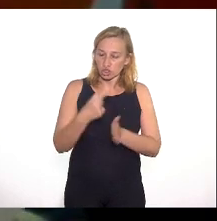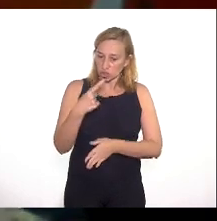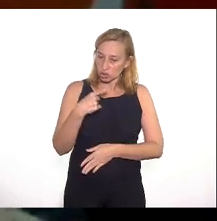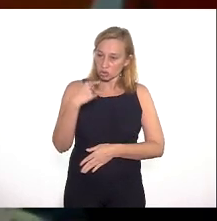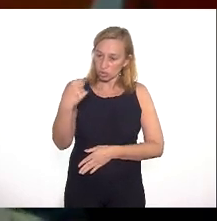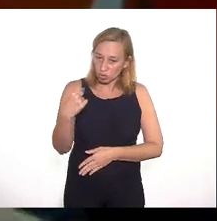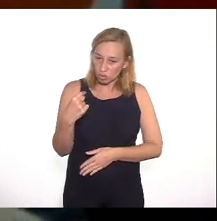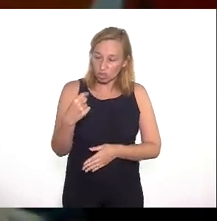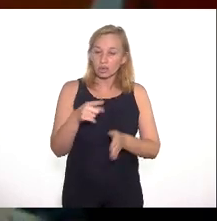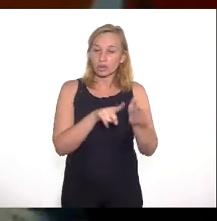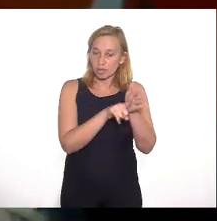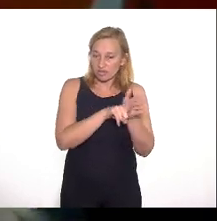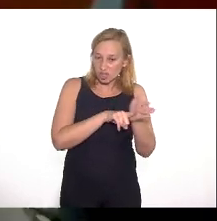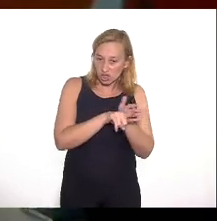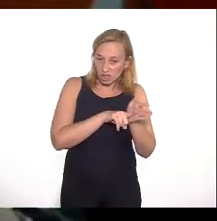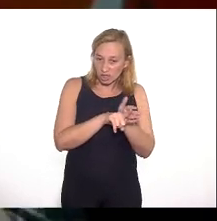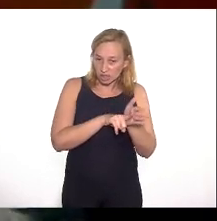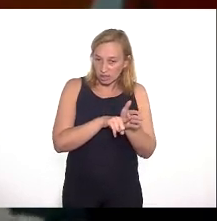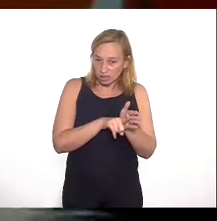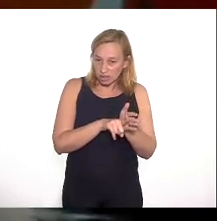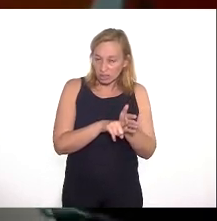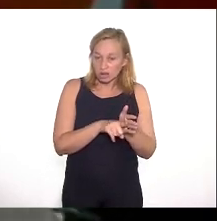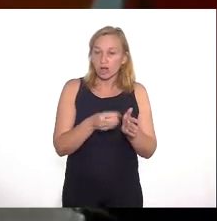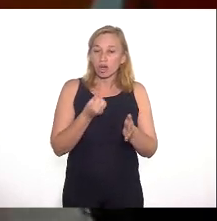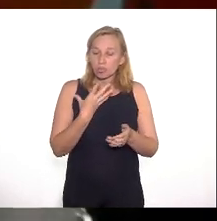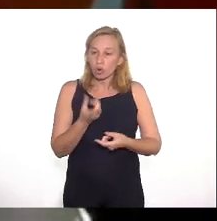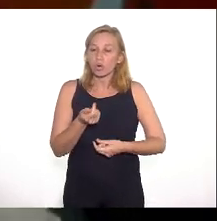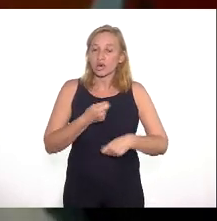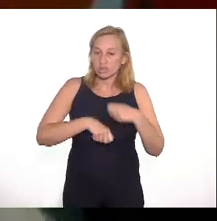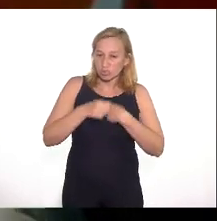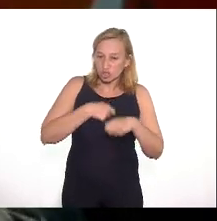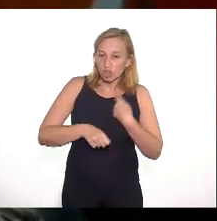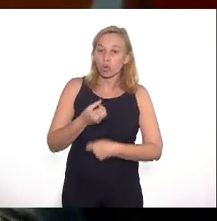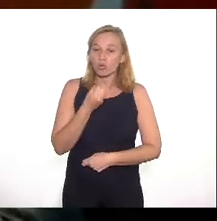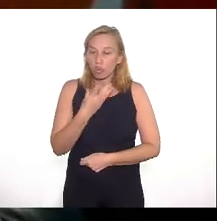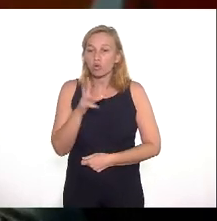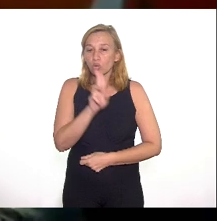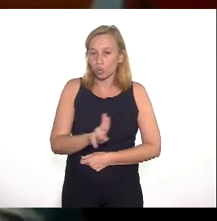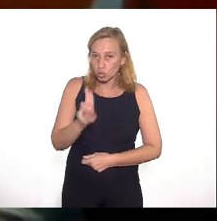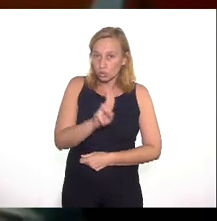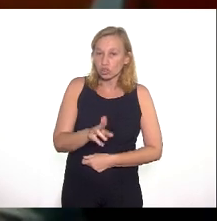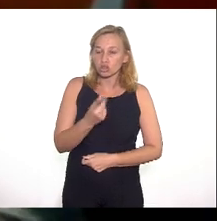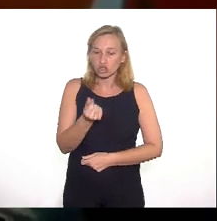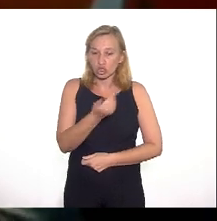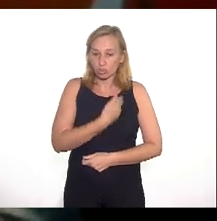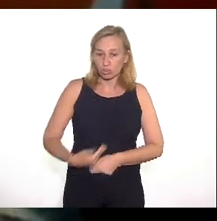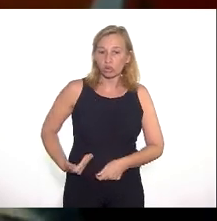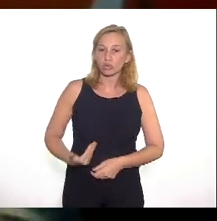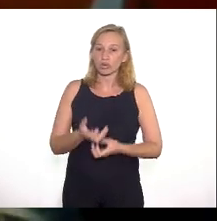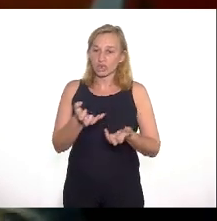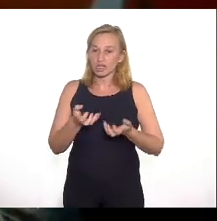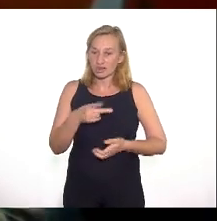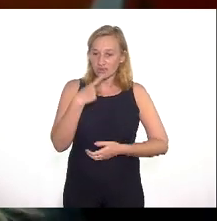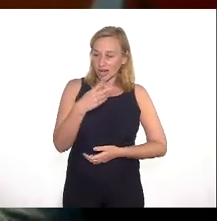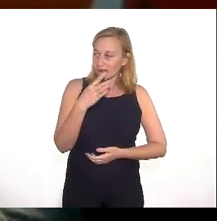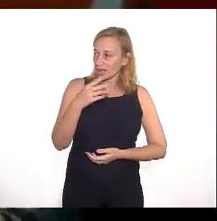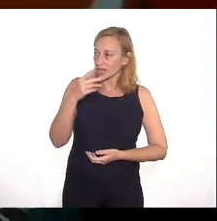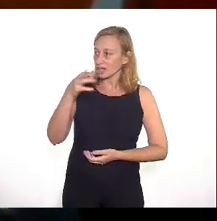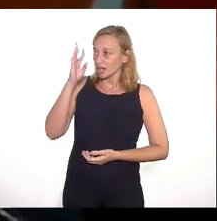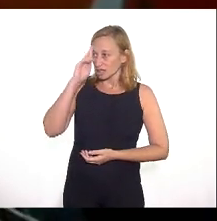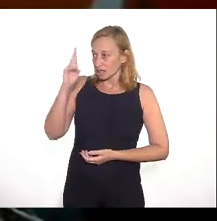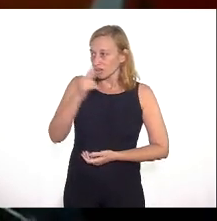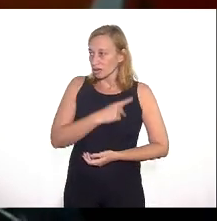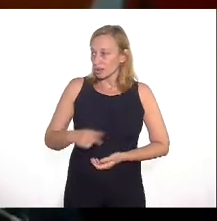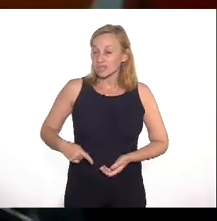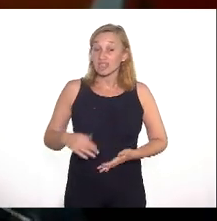para fiscalizar a boa gestão e o bom uso desse dinheiro. É o que eu tinha a dizer, senhora presidente,